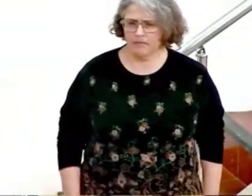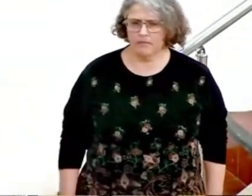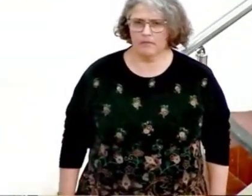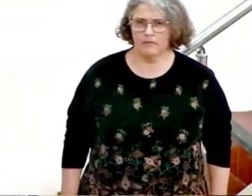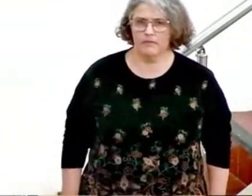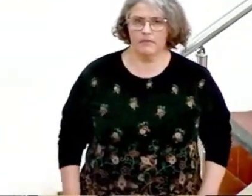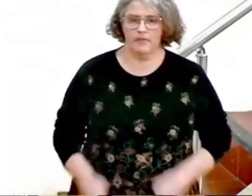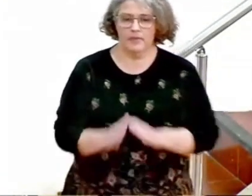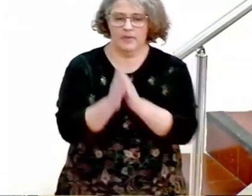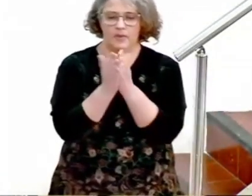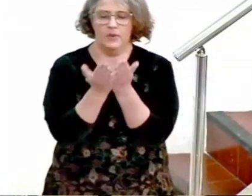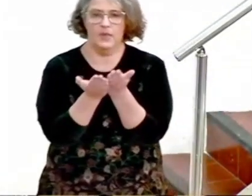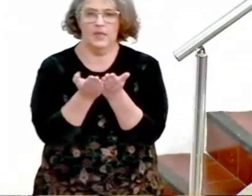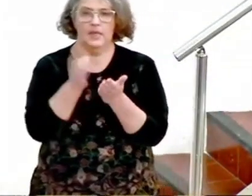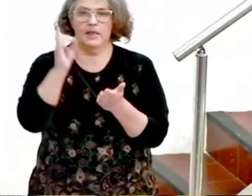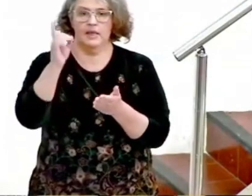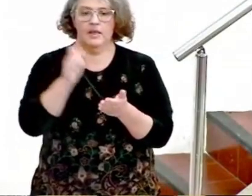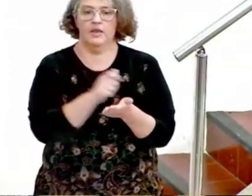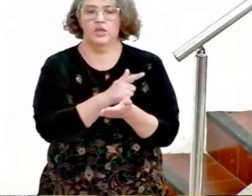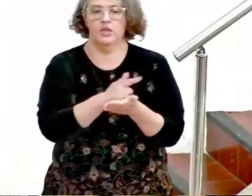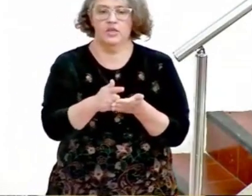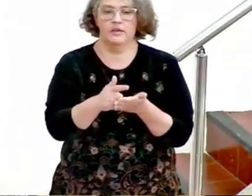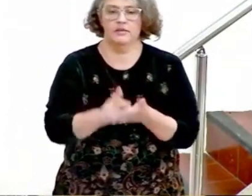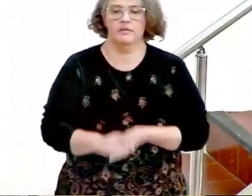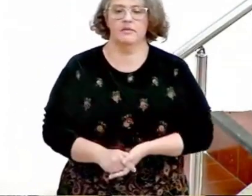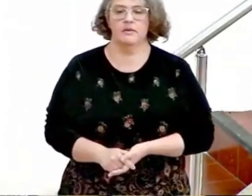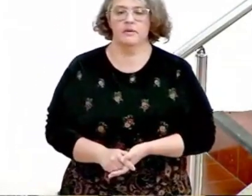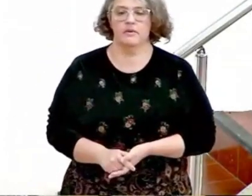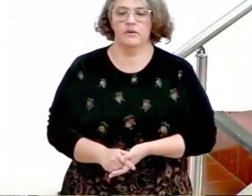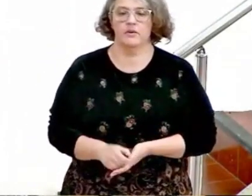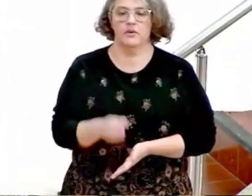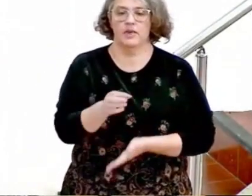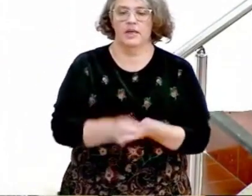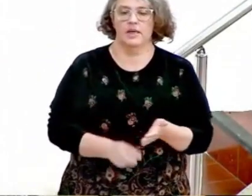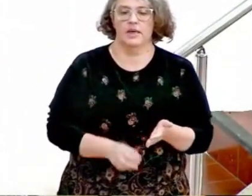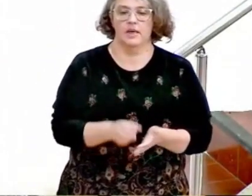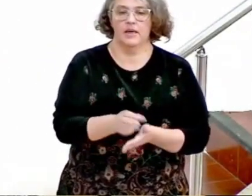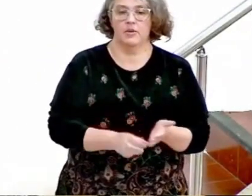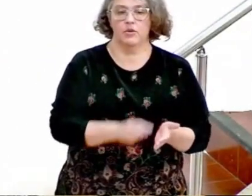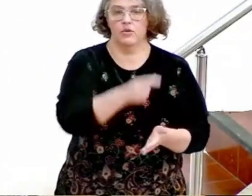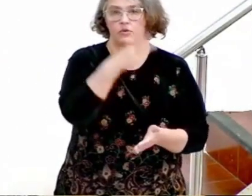Abra sua Bíblia no livro de Gênesis, seu capítulo 21.